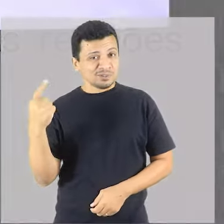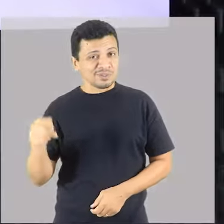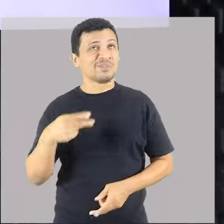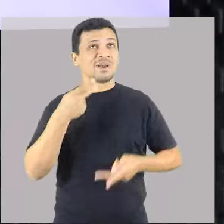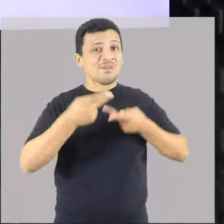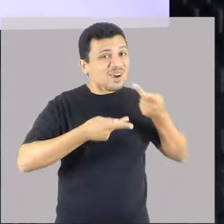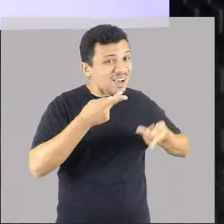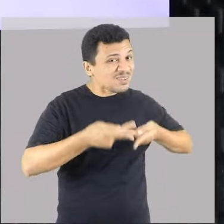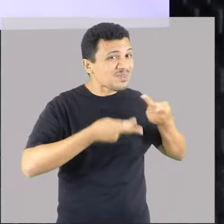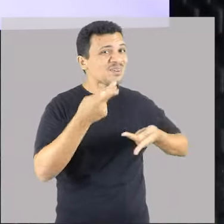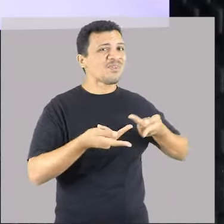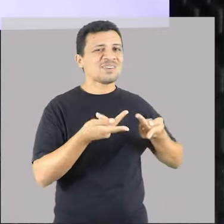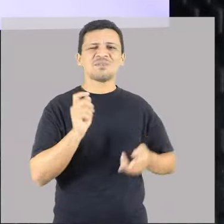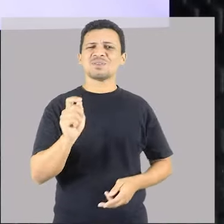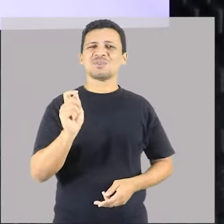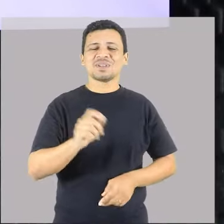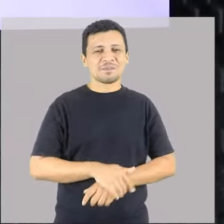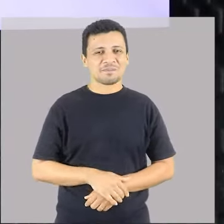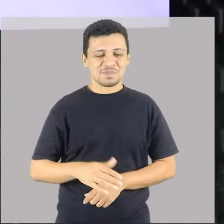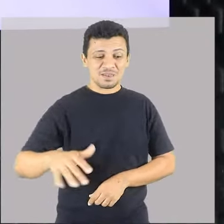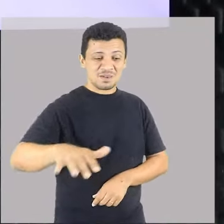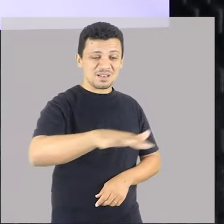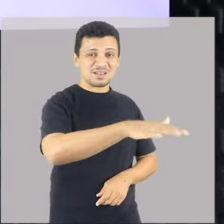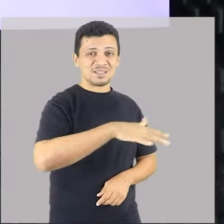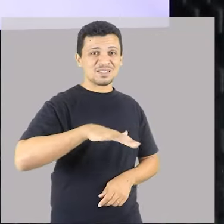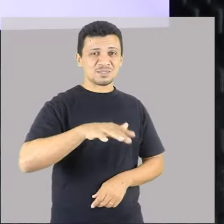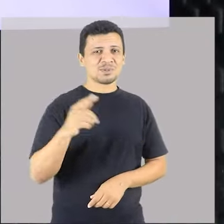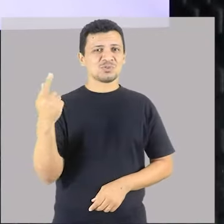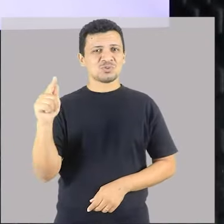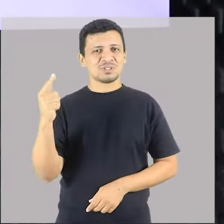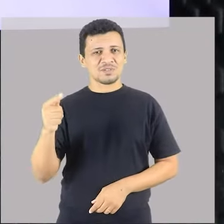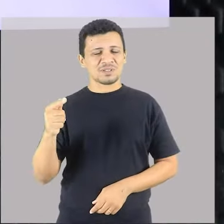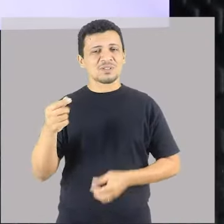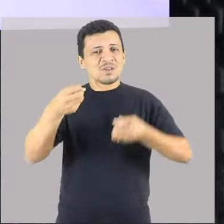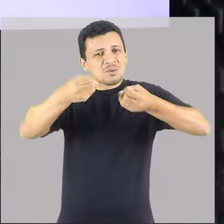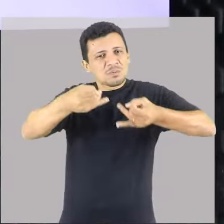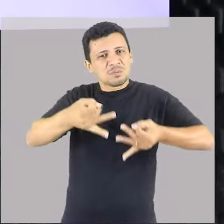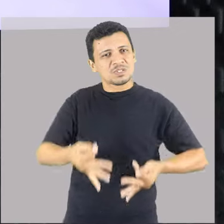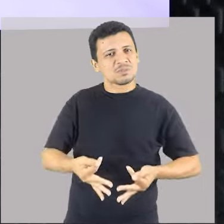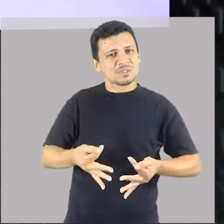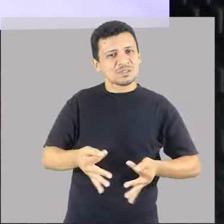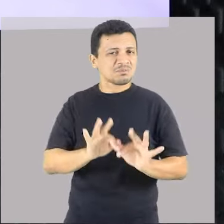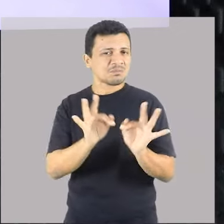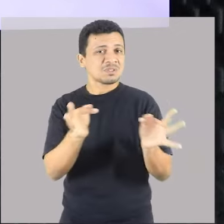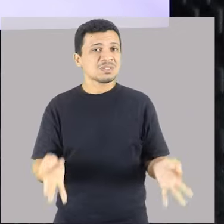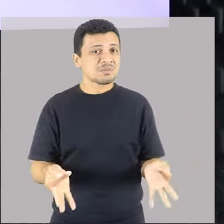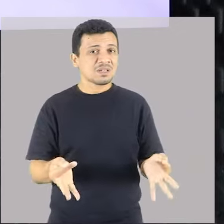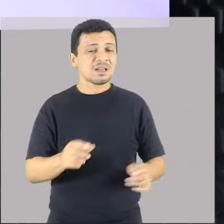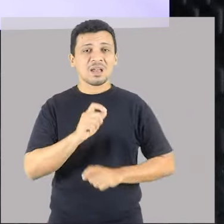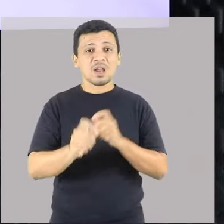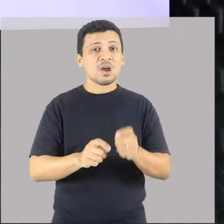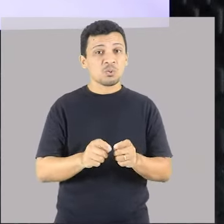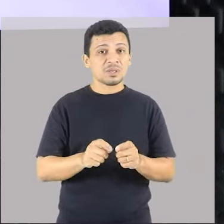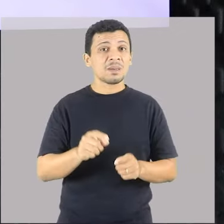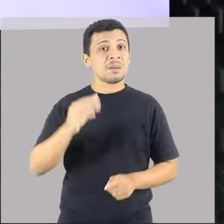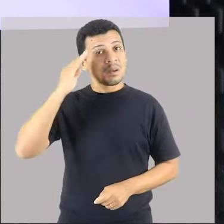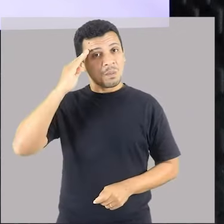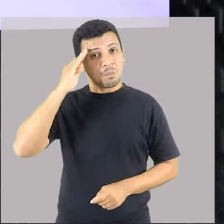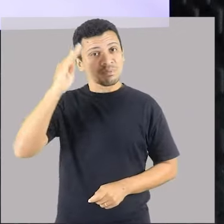fala gente o espaço geográfico em sua definição bem simples nós entendemos dentro da geografia como o nosso principal campo de